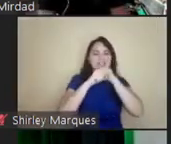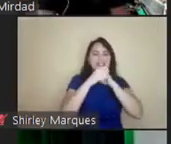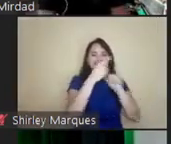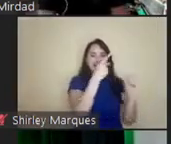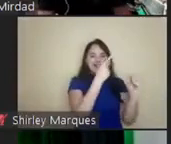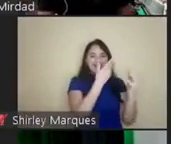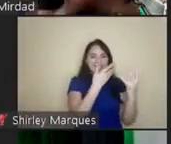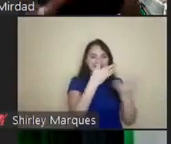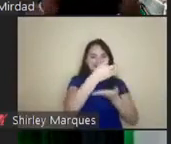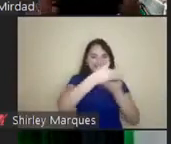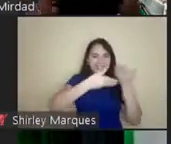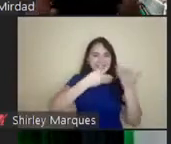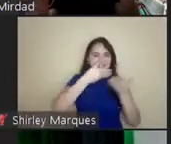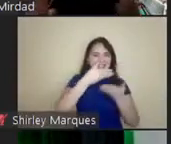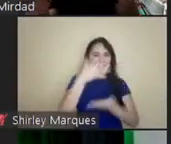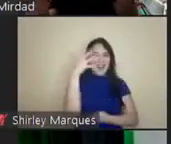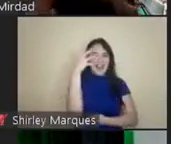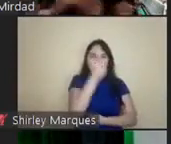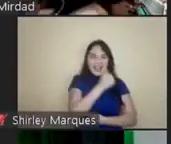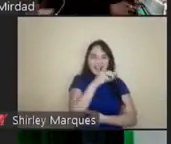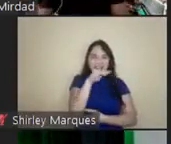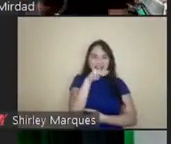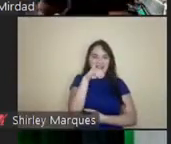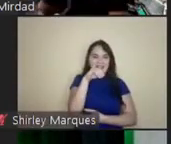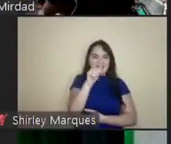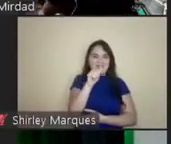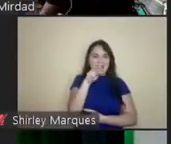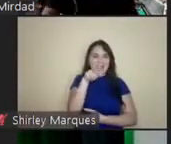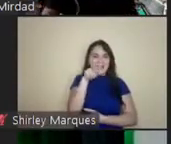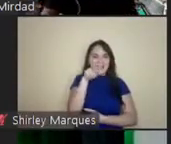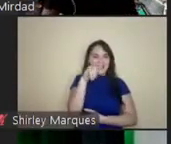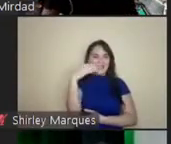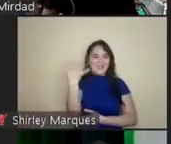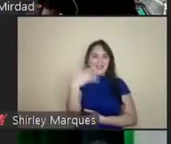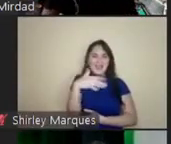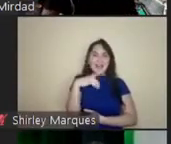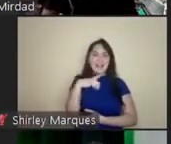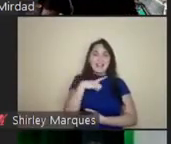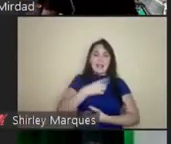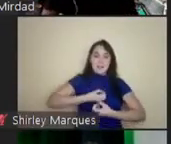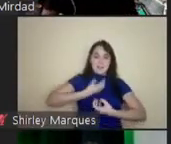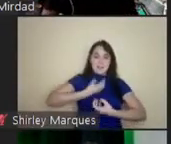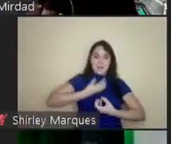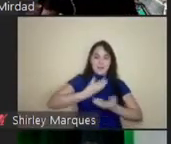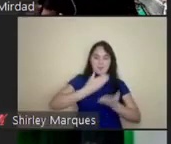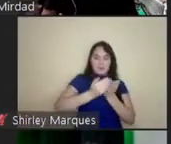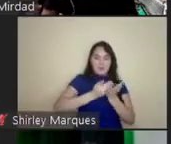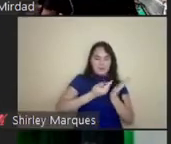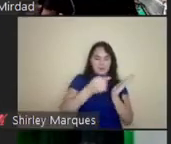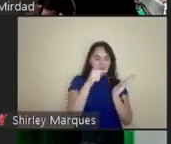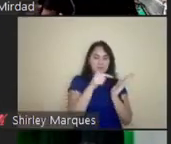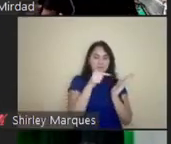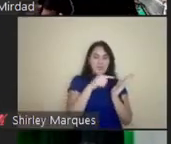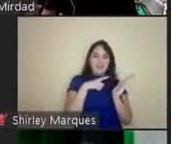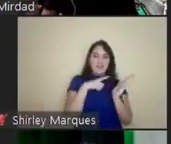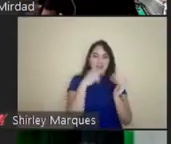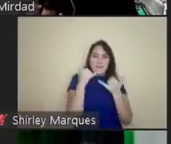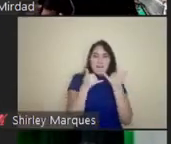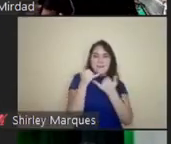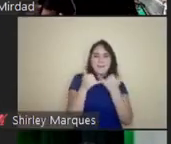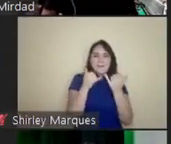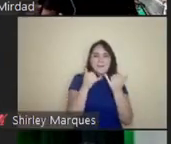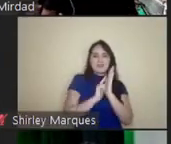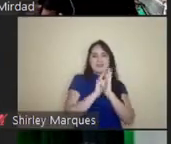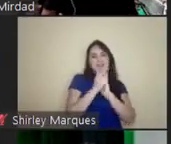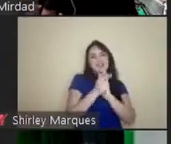Mavi. Aí eu vou dizer, é bem lindo. Tem um poema nesse livro, que eu saio brincando com engenho de